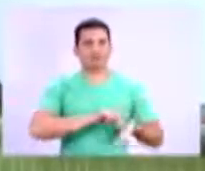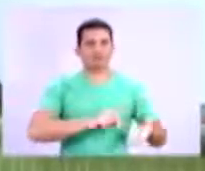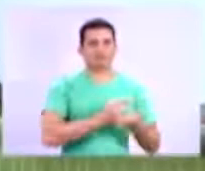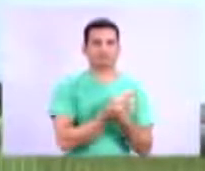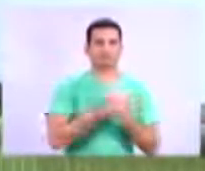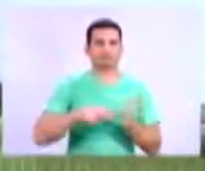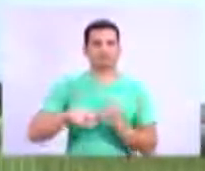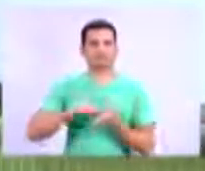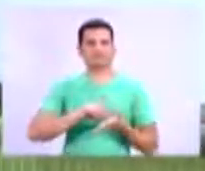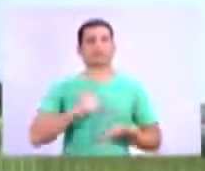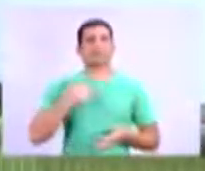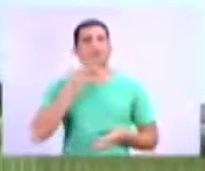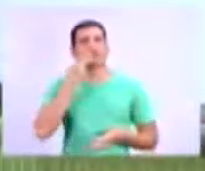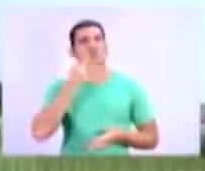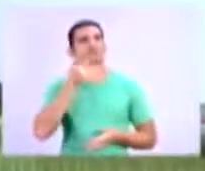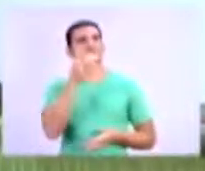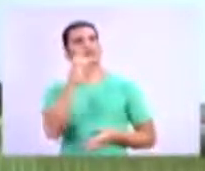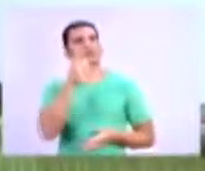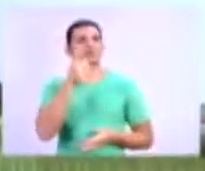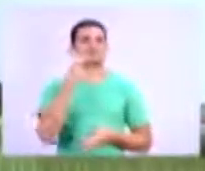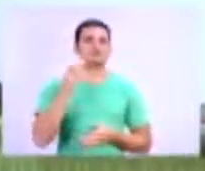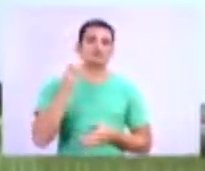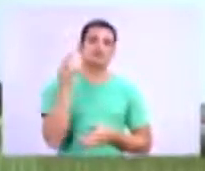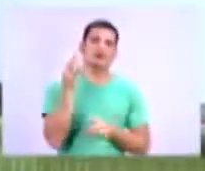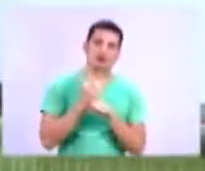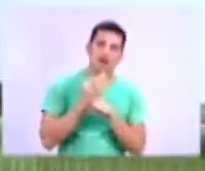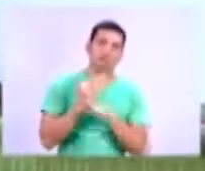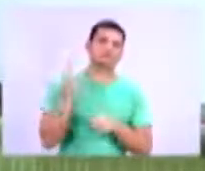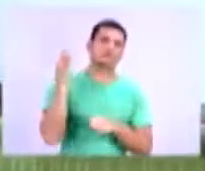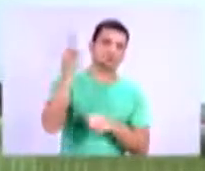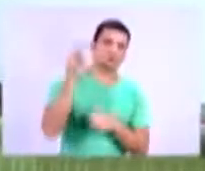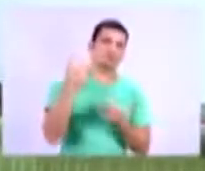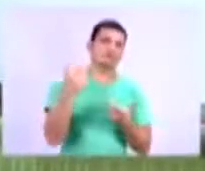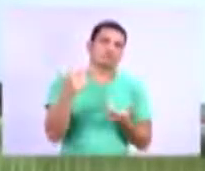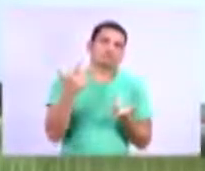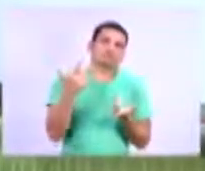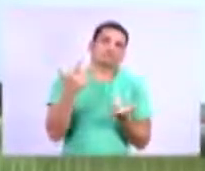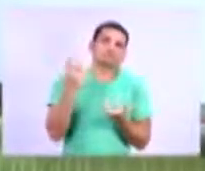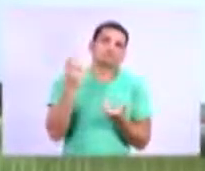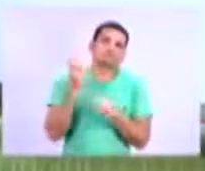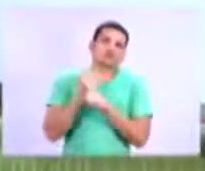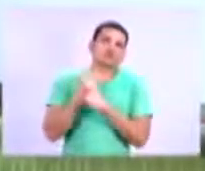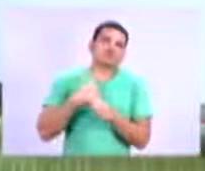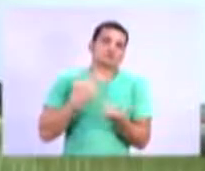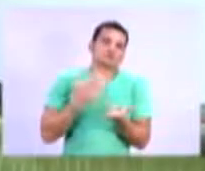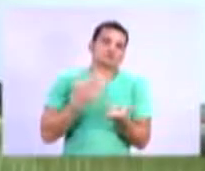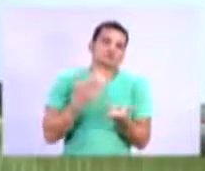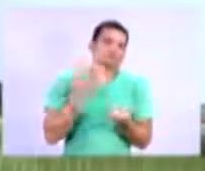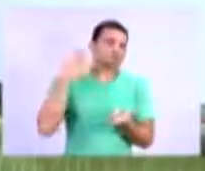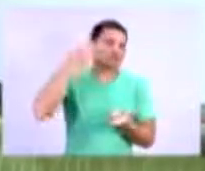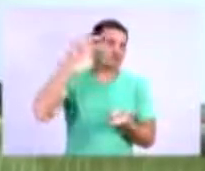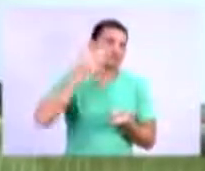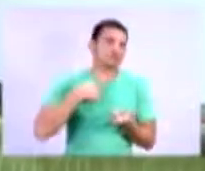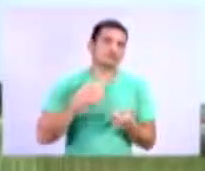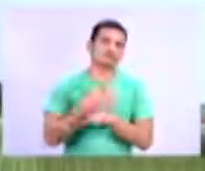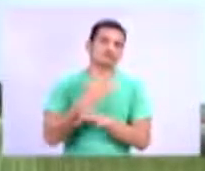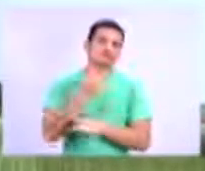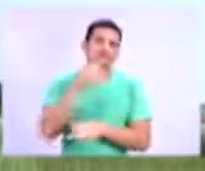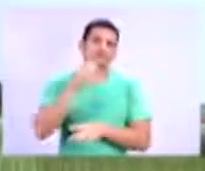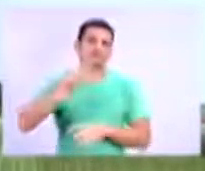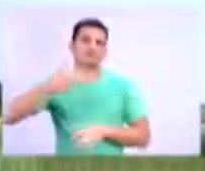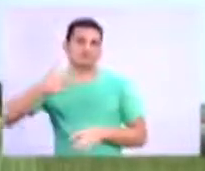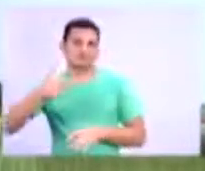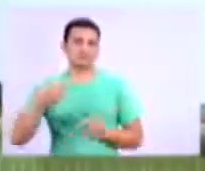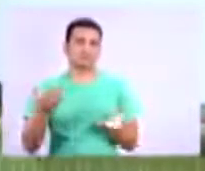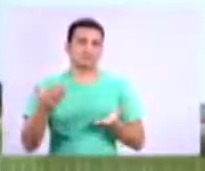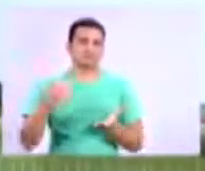Eu dizia daqui 10, 15 anos, e não tem nem 5 anos que eu desenvolvi essas palestras, eu terminei em 2012,